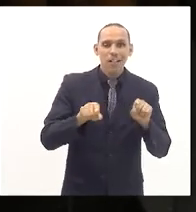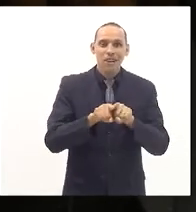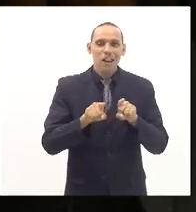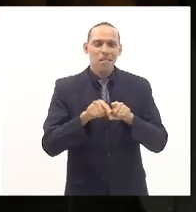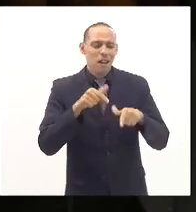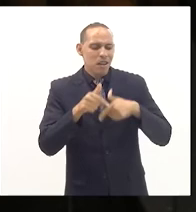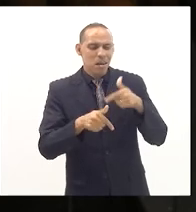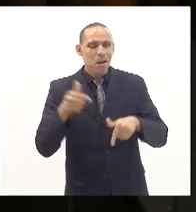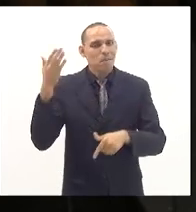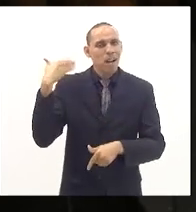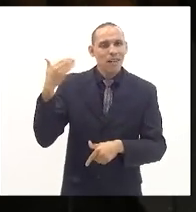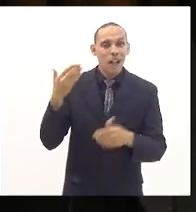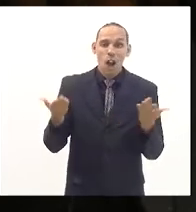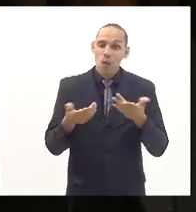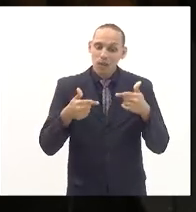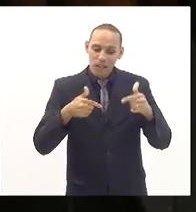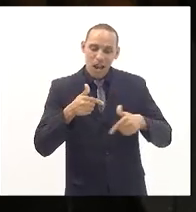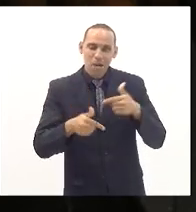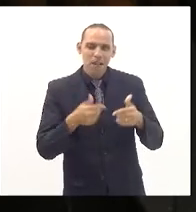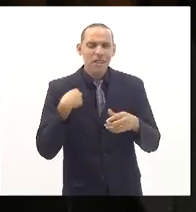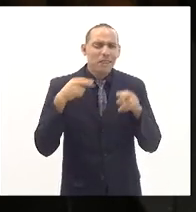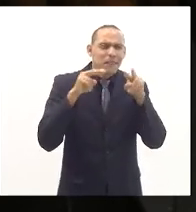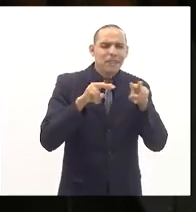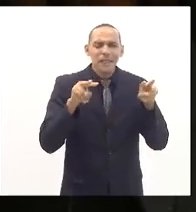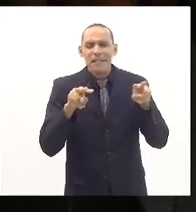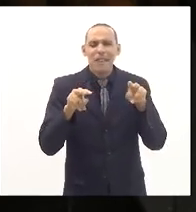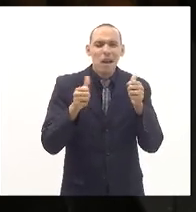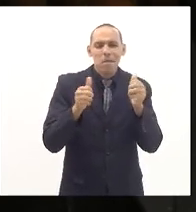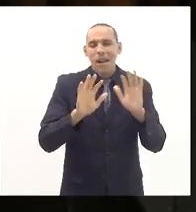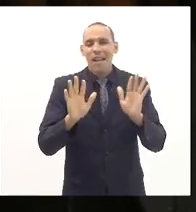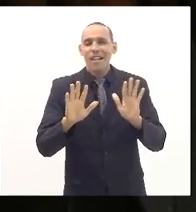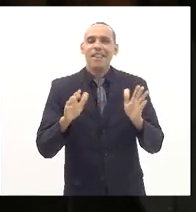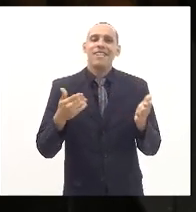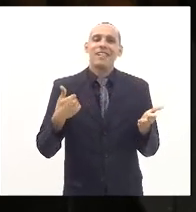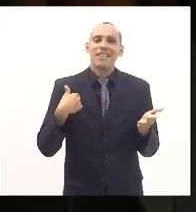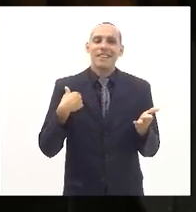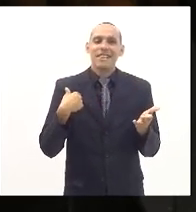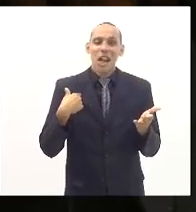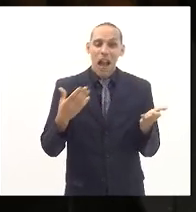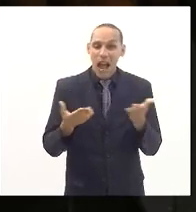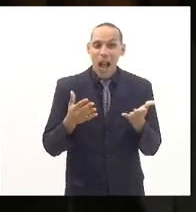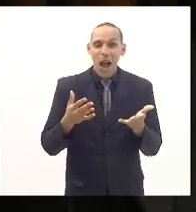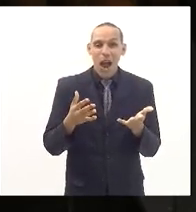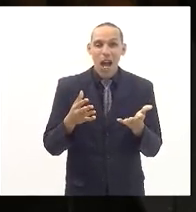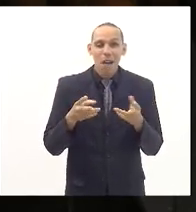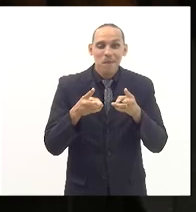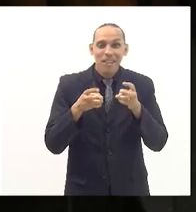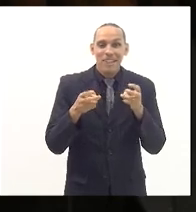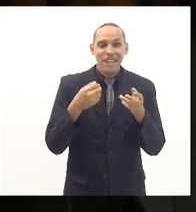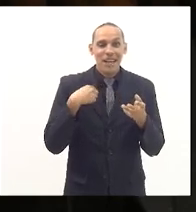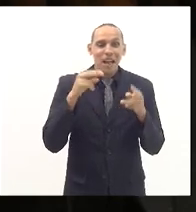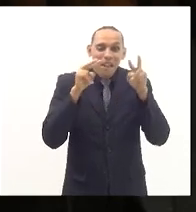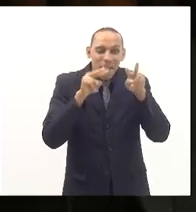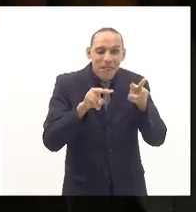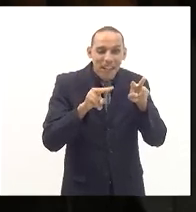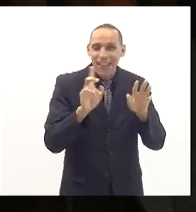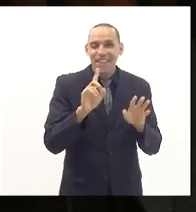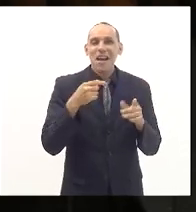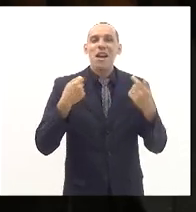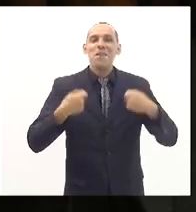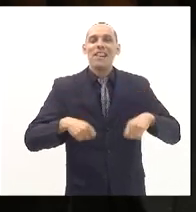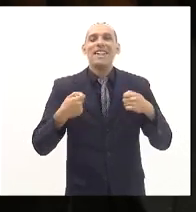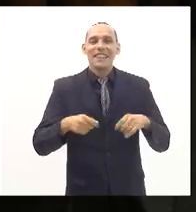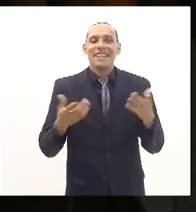quem eu trabalhei e trabalho eu não tô vendo muito bem agora a primeira vez que eu chego a essa conclusão Inclusive eu não estou vendo muito bem preciso inclusive